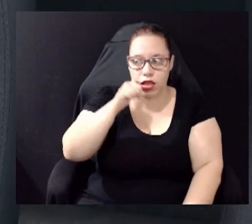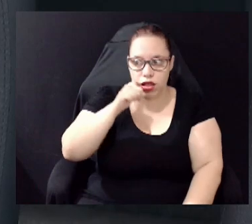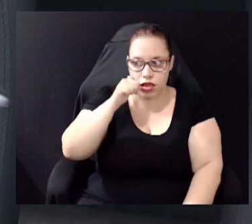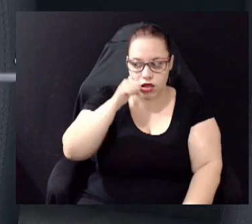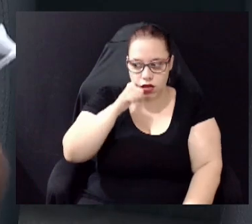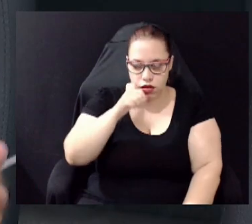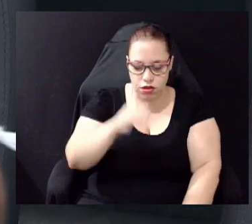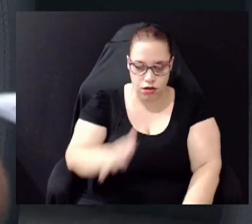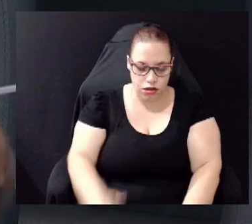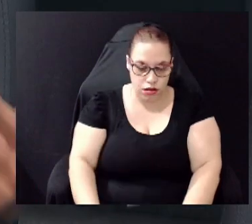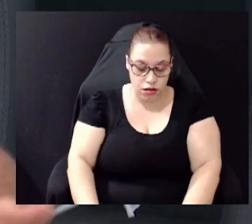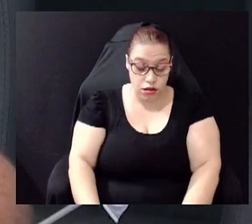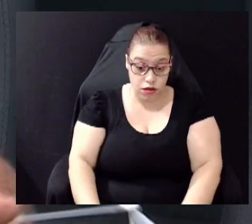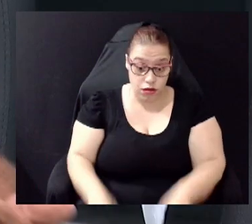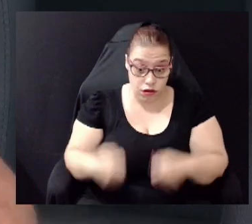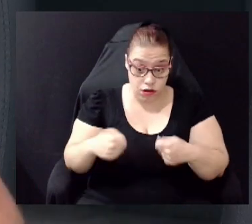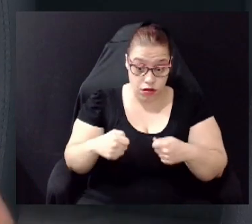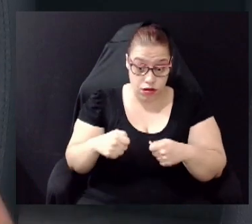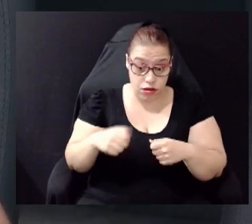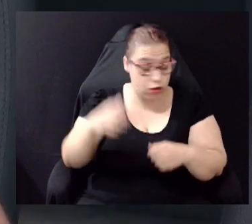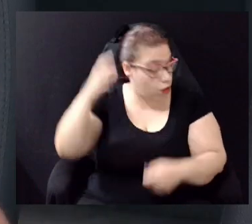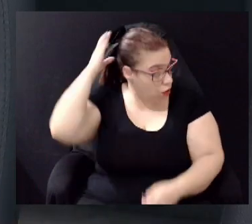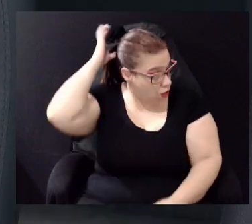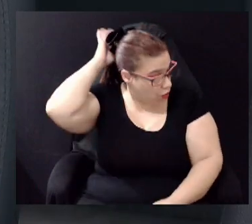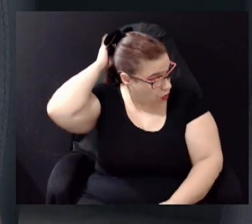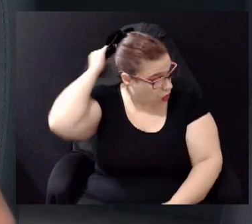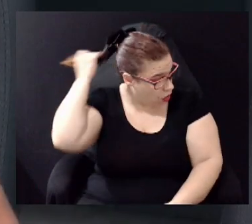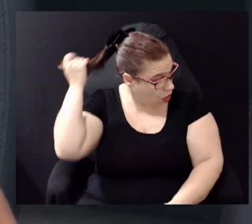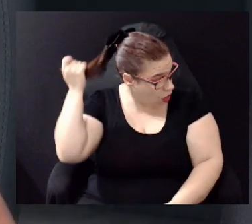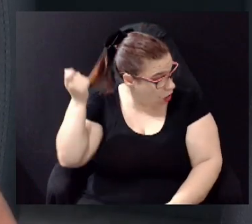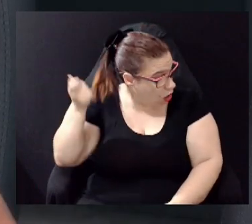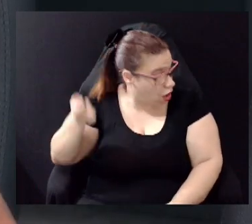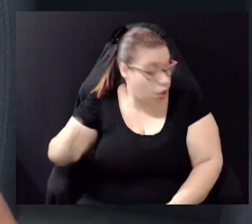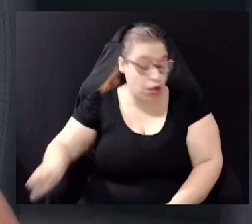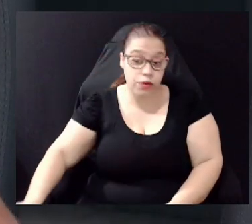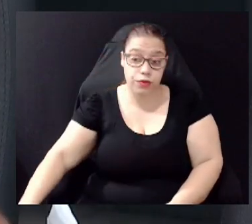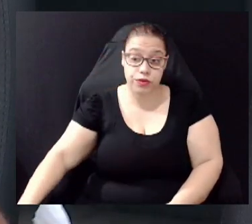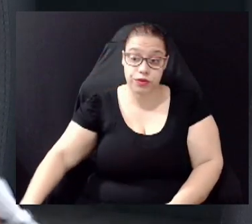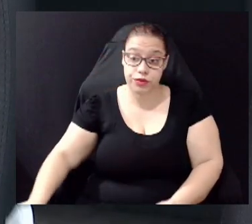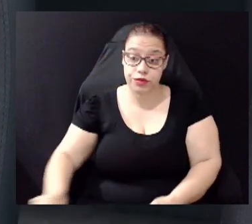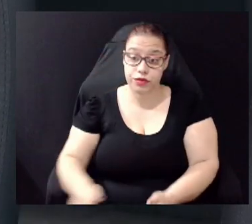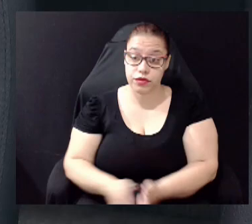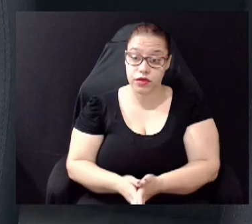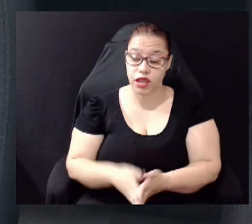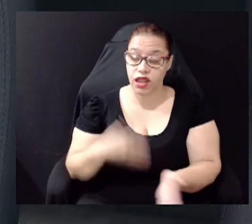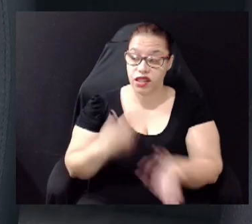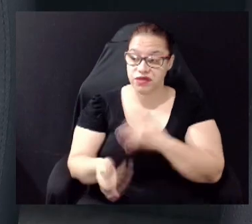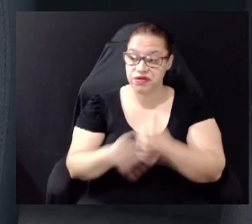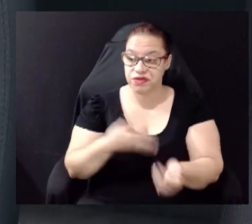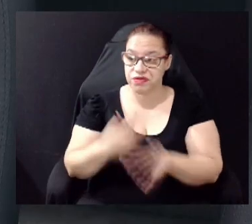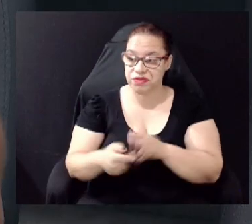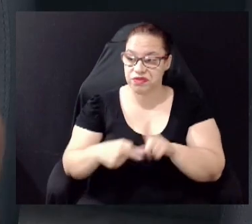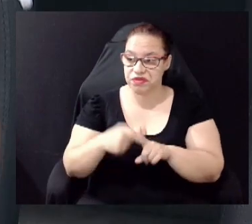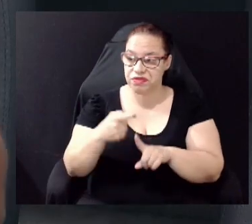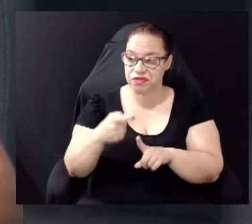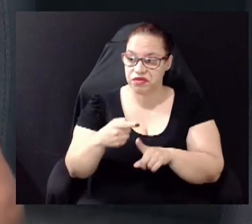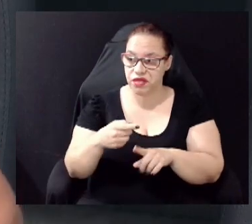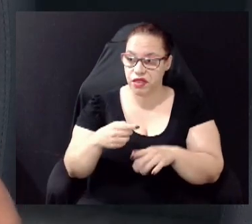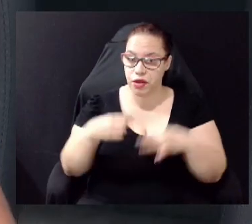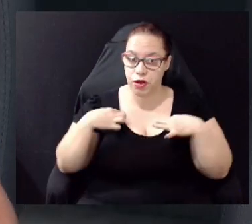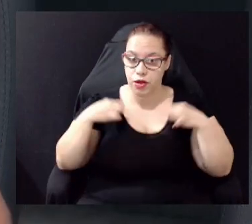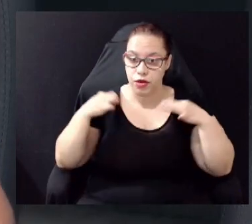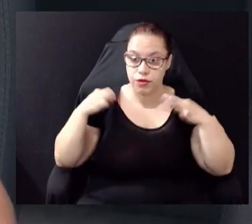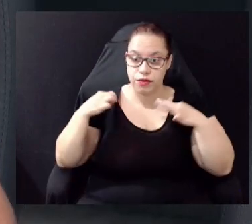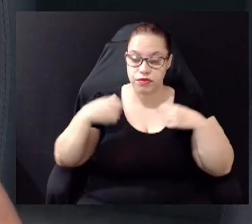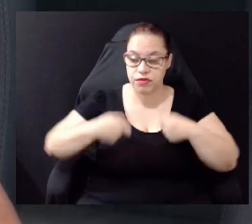mulher precisa ter o cabelo grande para ser feminina, mas ninguém se importa com o calor. A mulher não pode tirar a blusa, o homem, se tiver calor, ele tira a